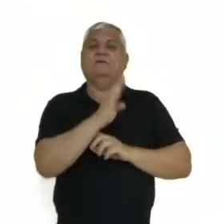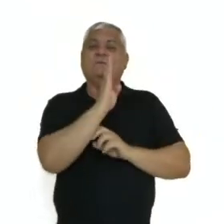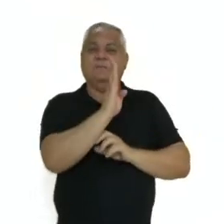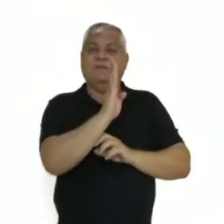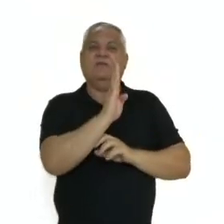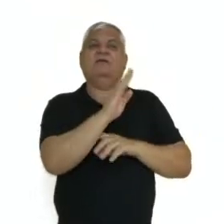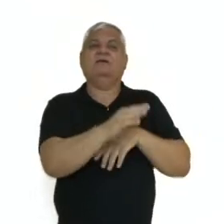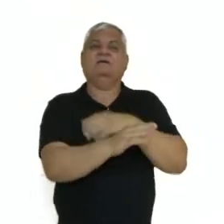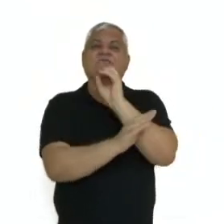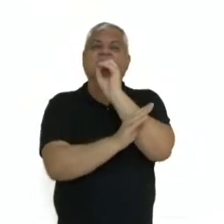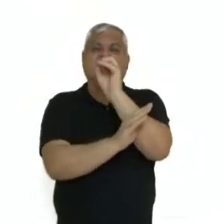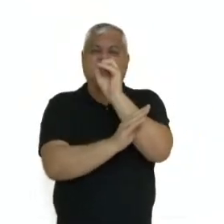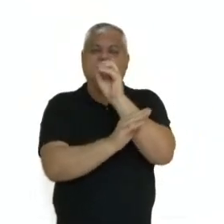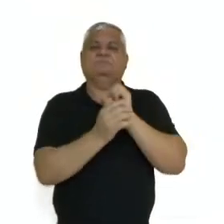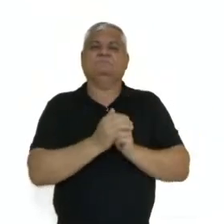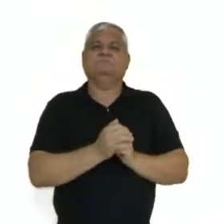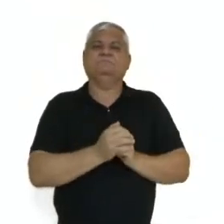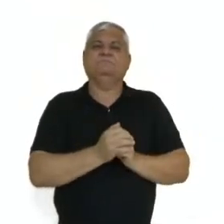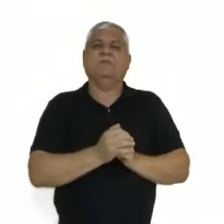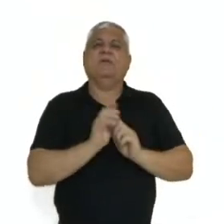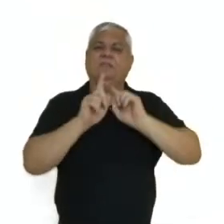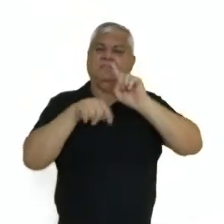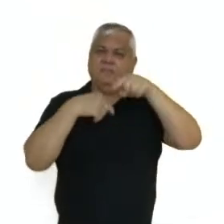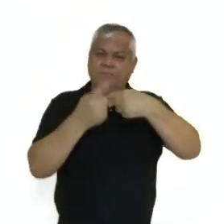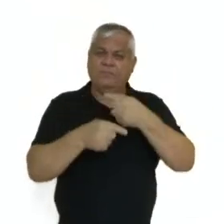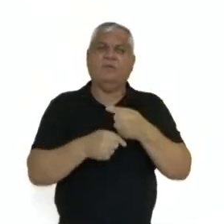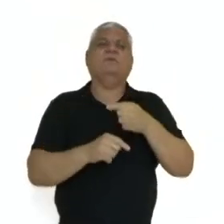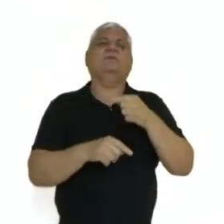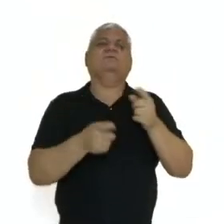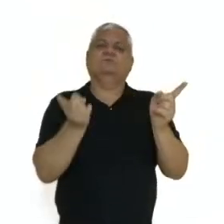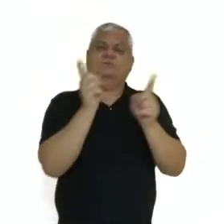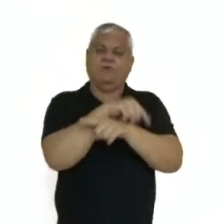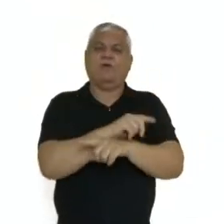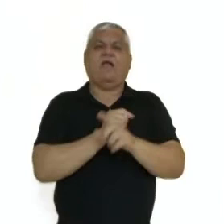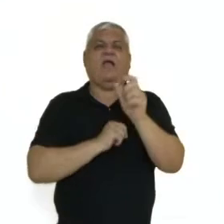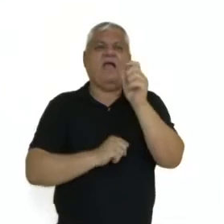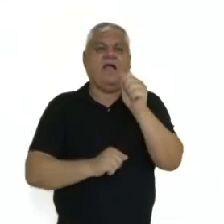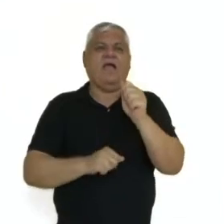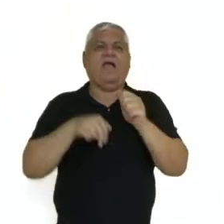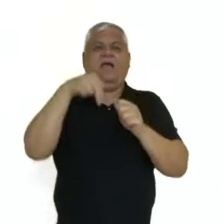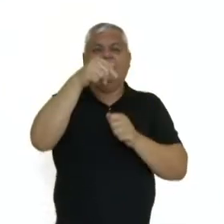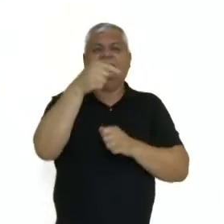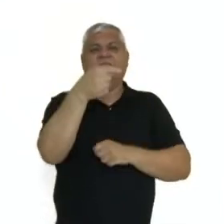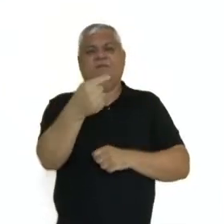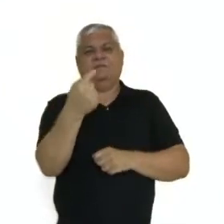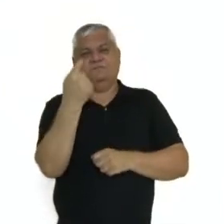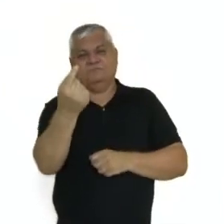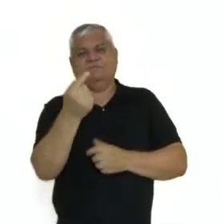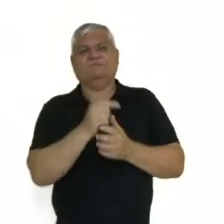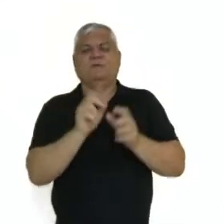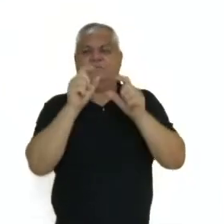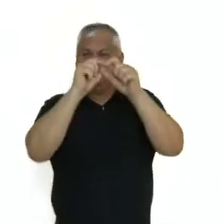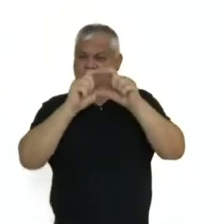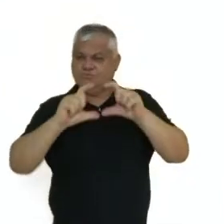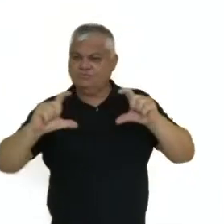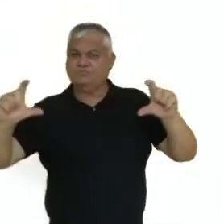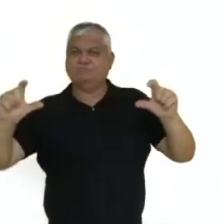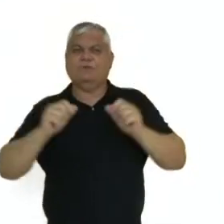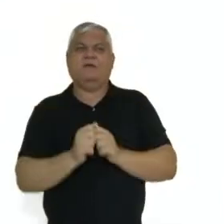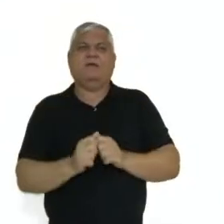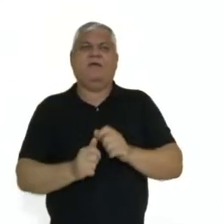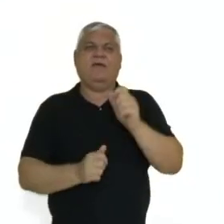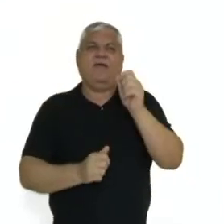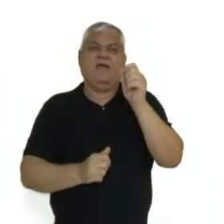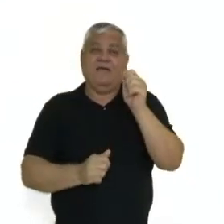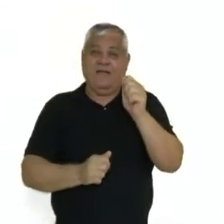e depois a o b o valor zero depois eu faço essa inversão então aqui eu tenho um resumo disso então o